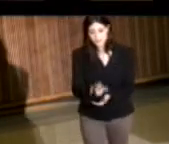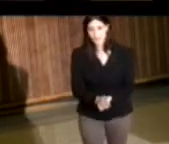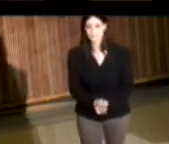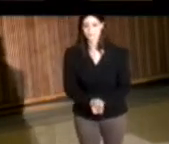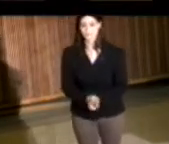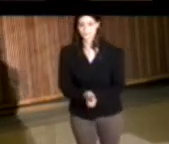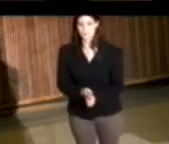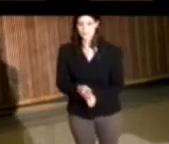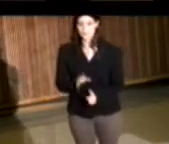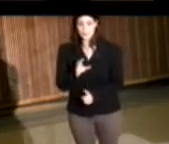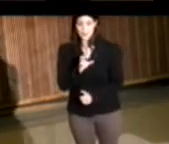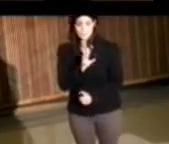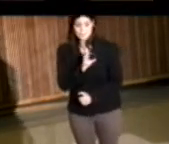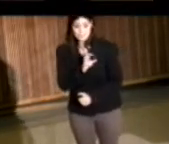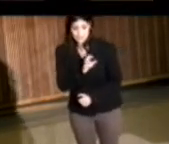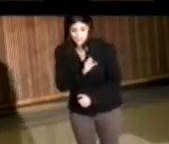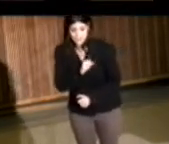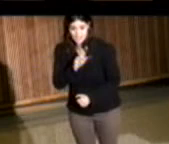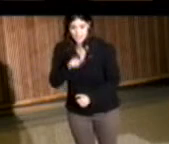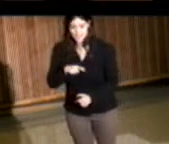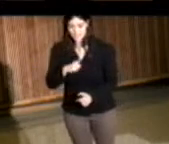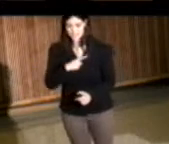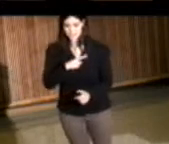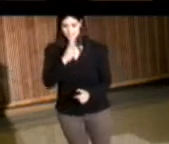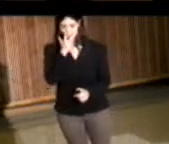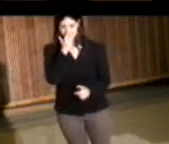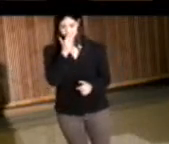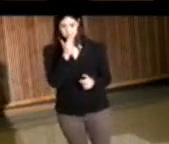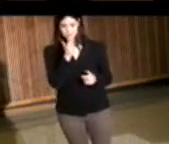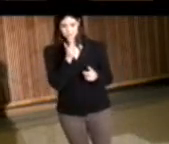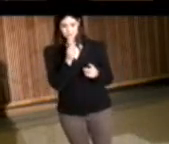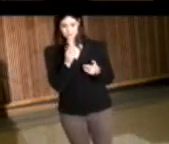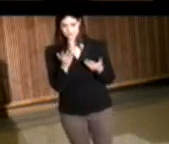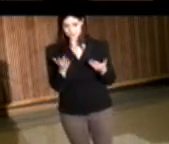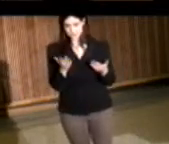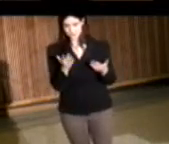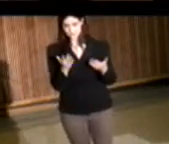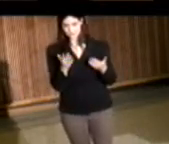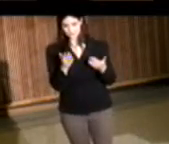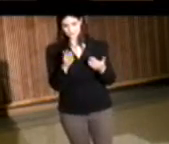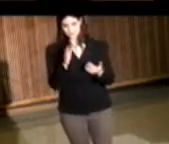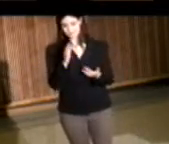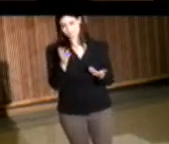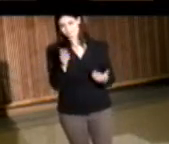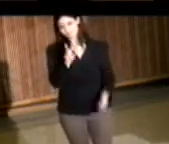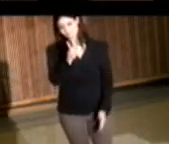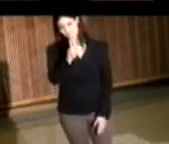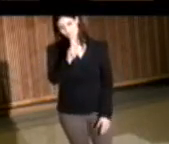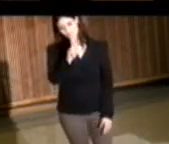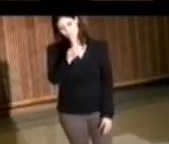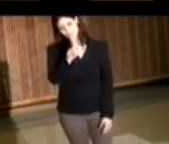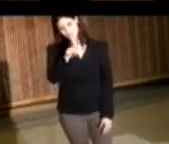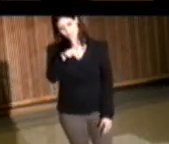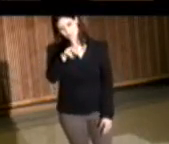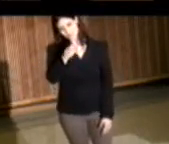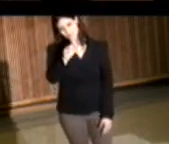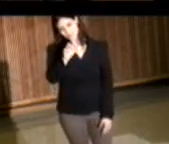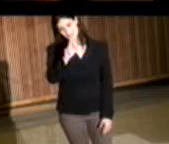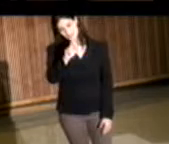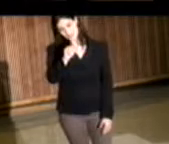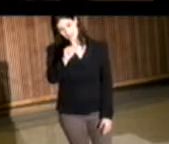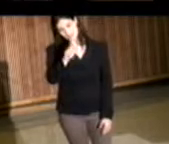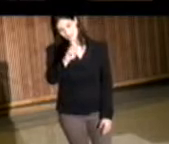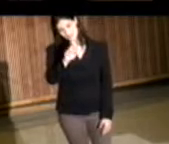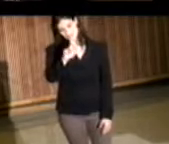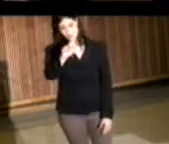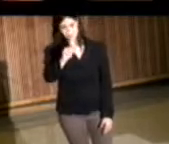com certeza, manter seu coração intacto, então não deve dá-lo a ninguém, nem